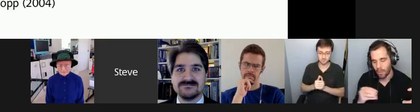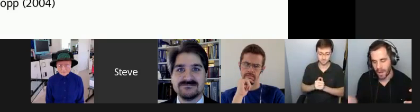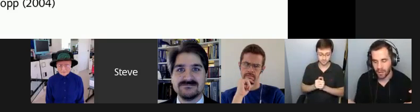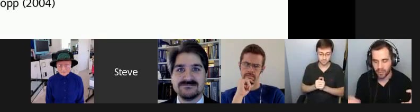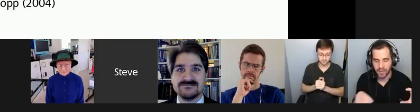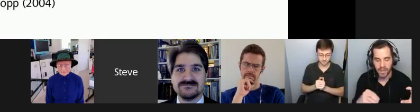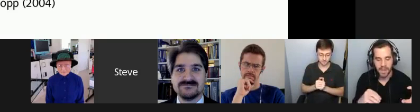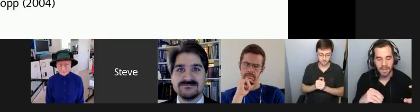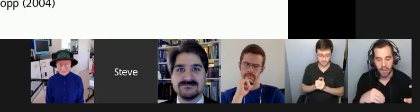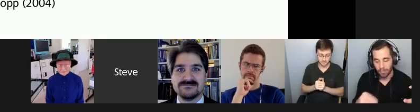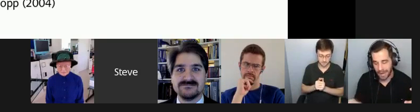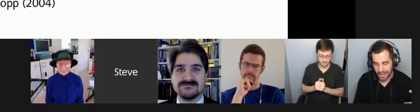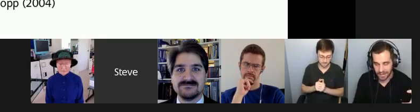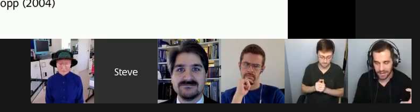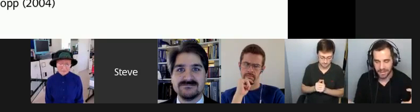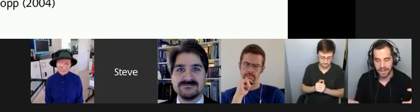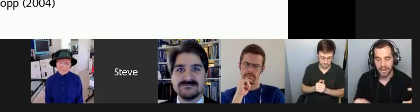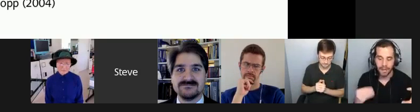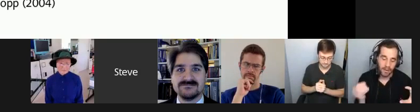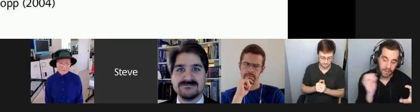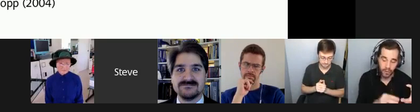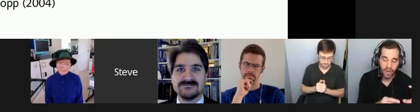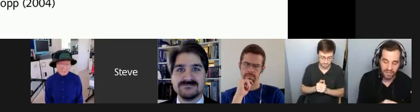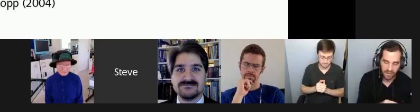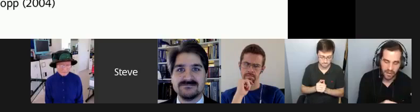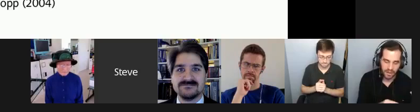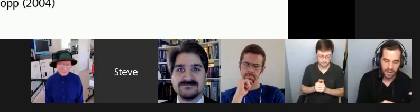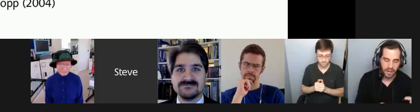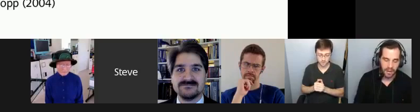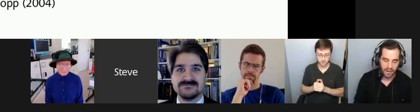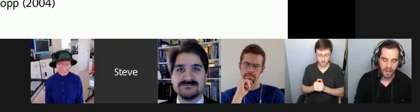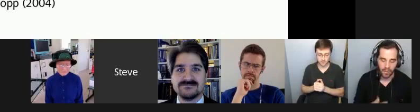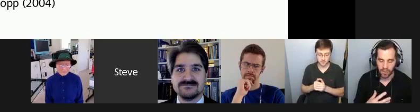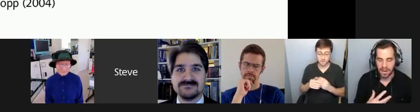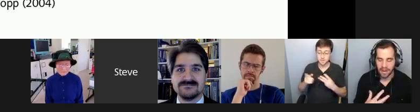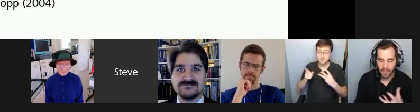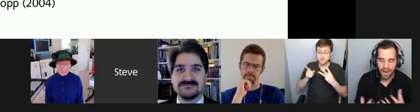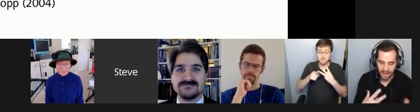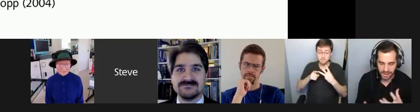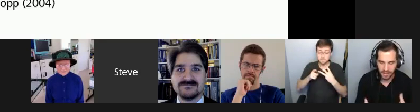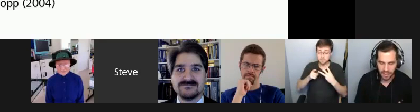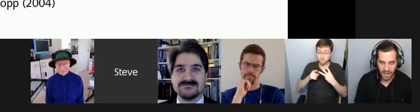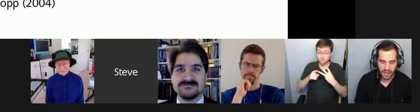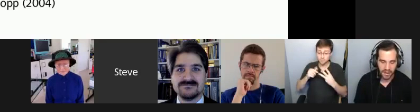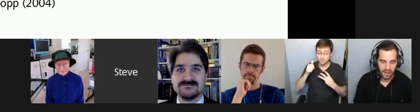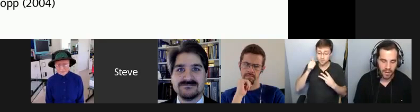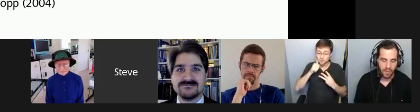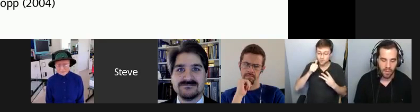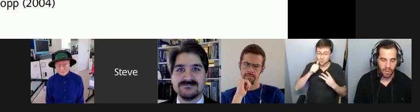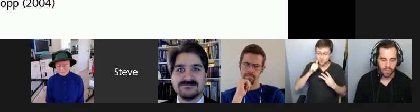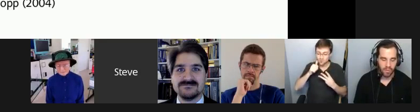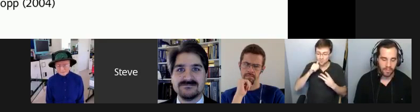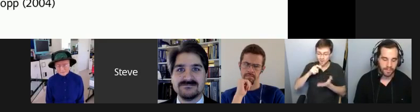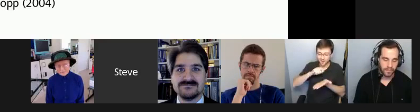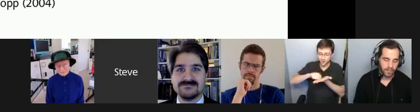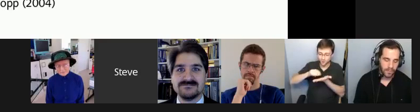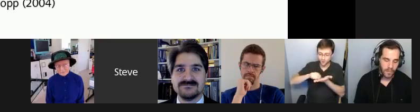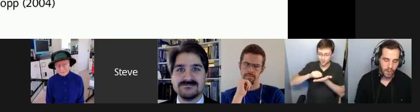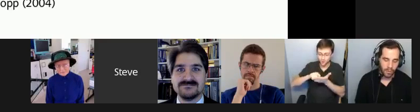elementos, documentos, são pastas que nós vamos jogar fora. Então ele tem uma relação direta